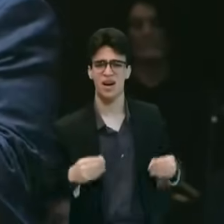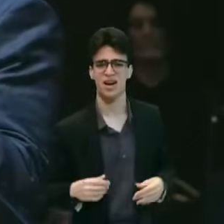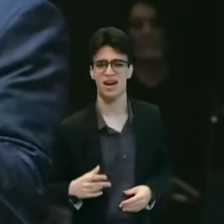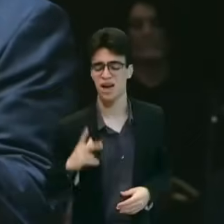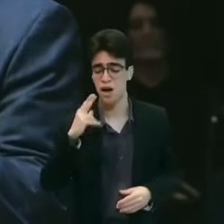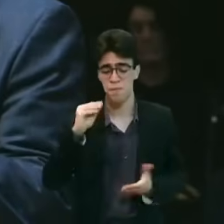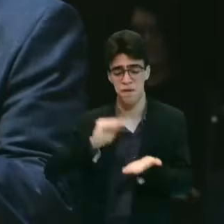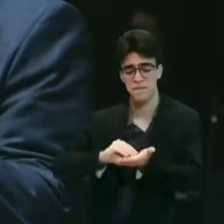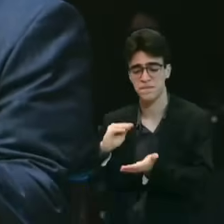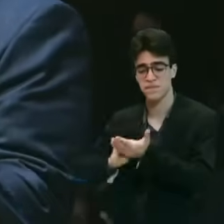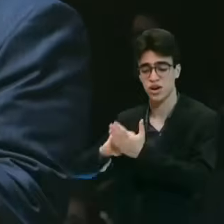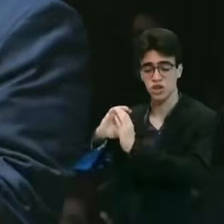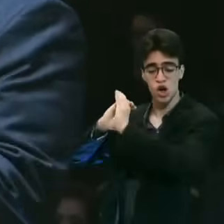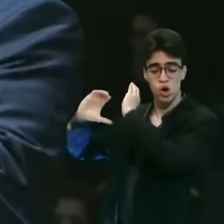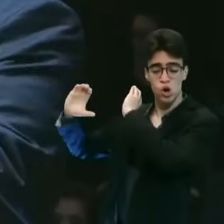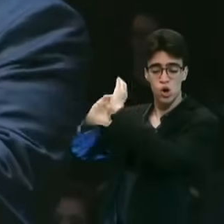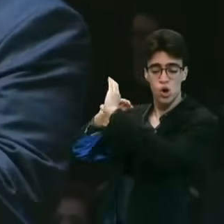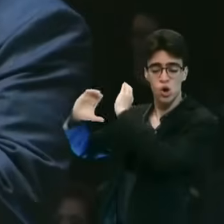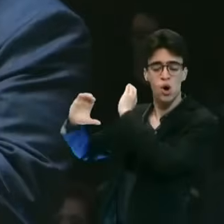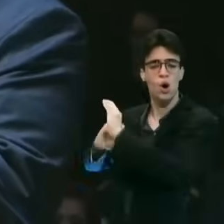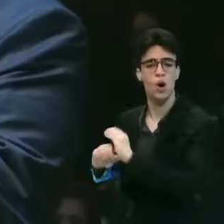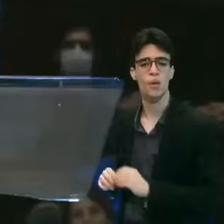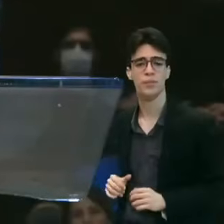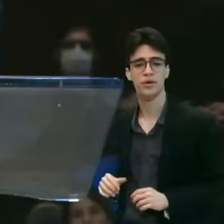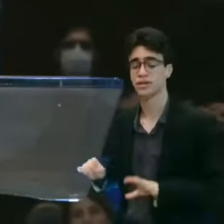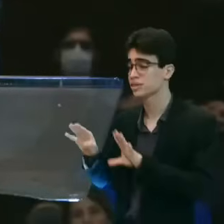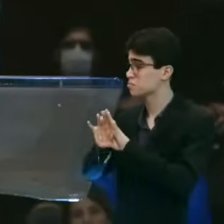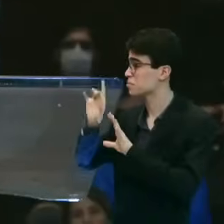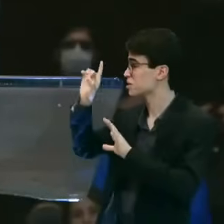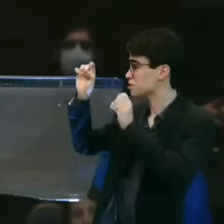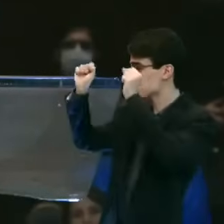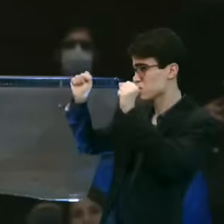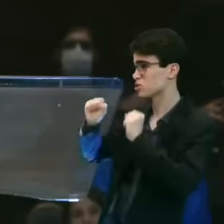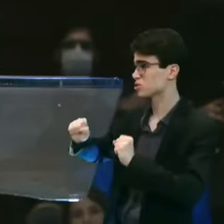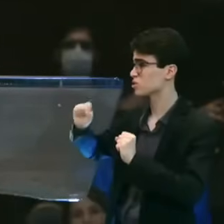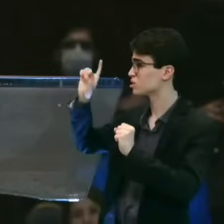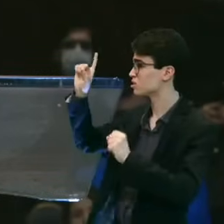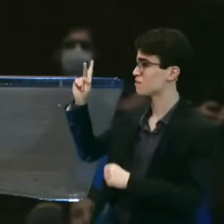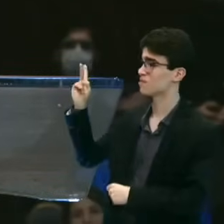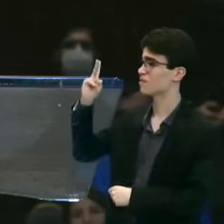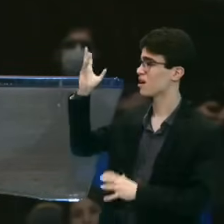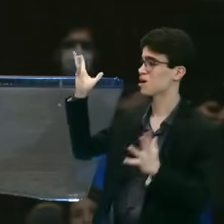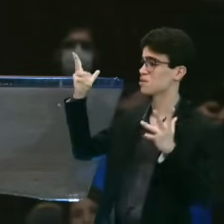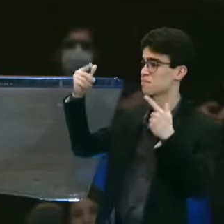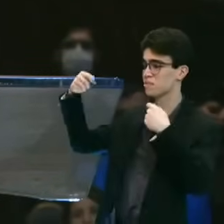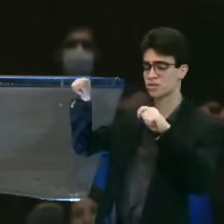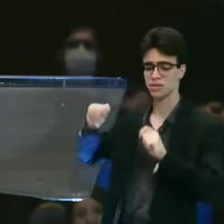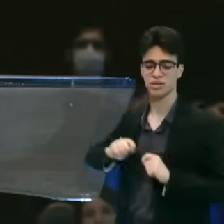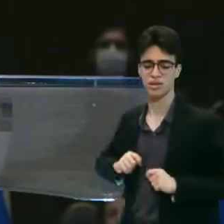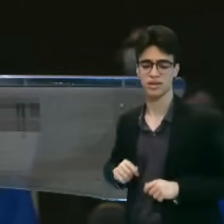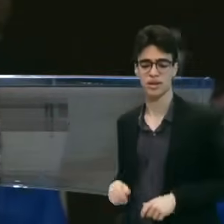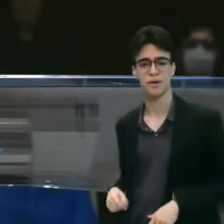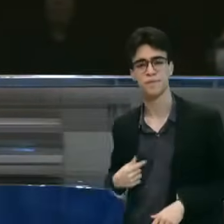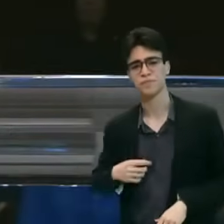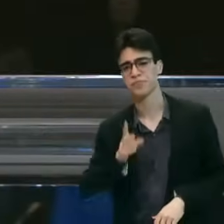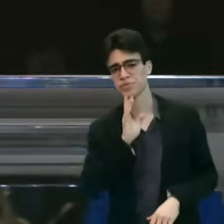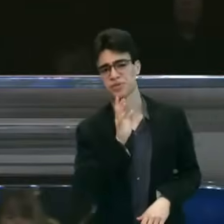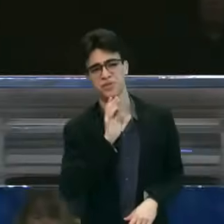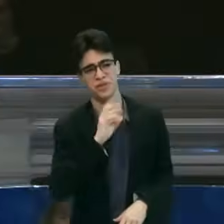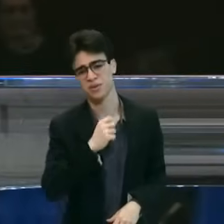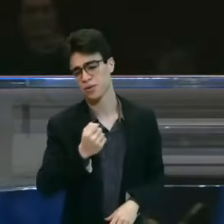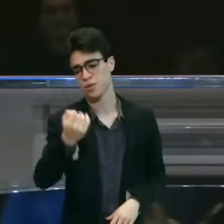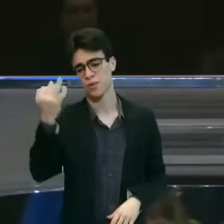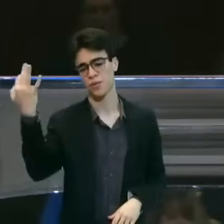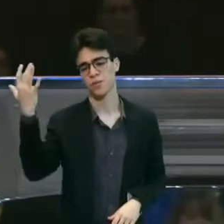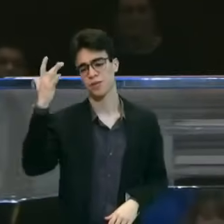com o Todo-Poderoso e os valores que Ele tem para a nossa vida. Eu conheço tanta gente que está dando tanta cabeçada